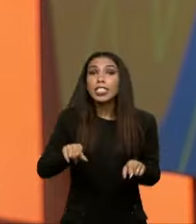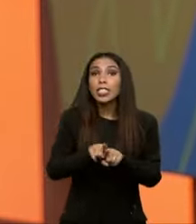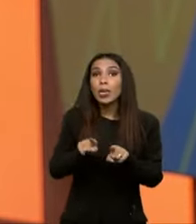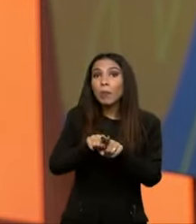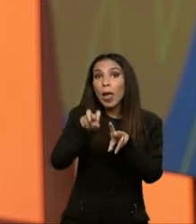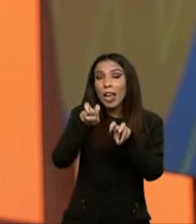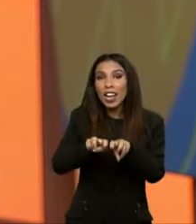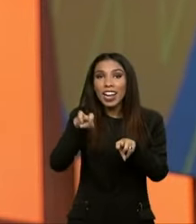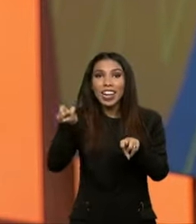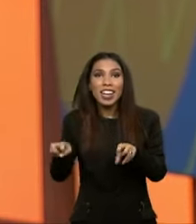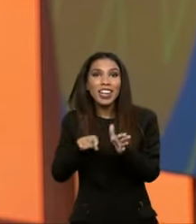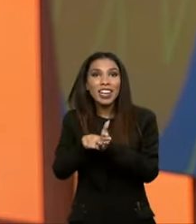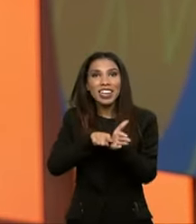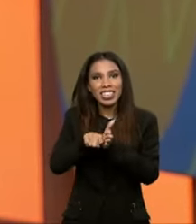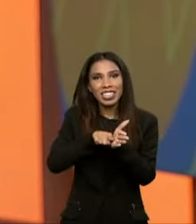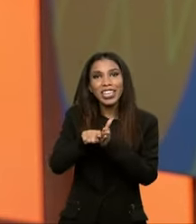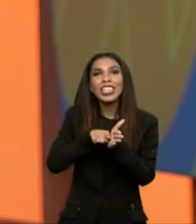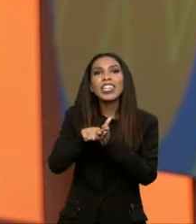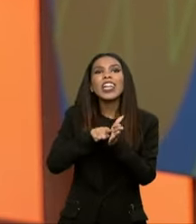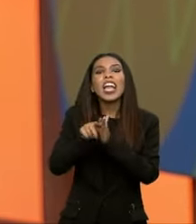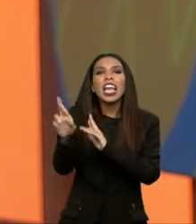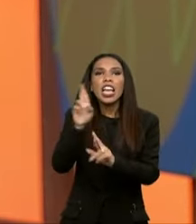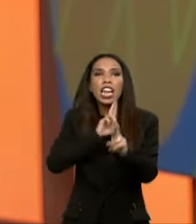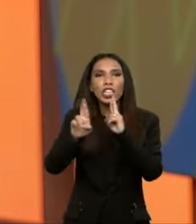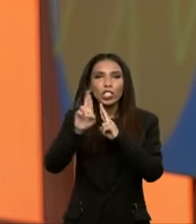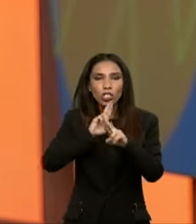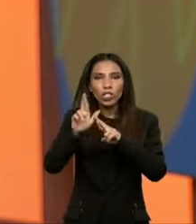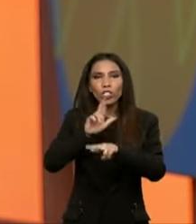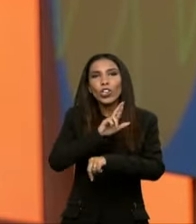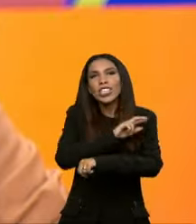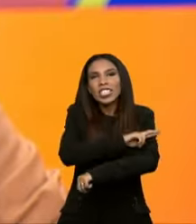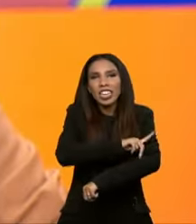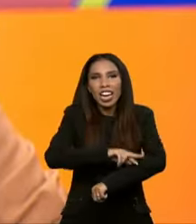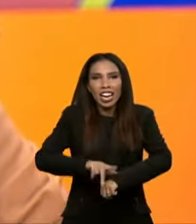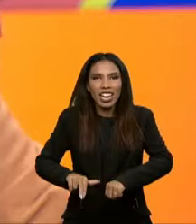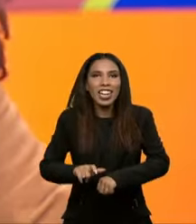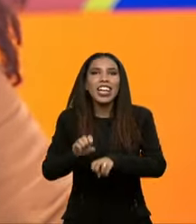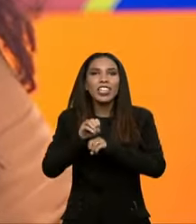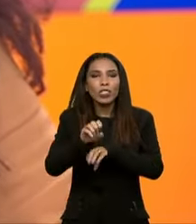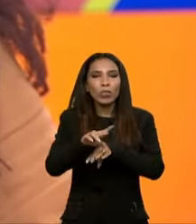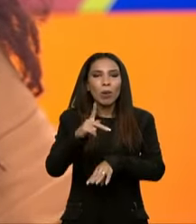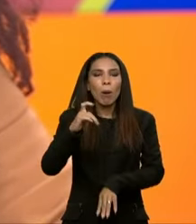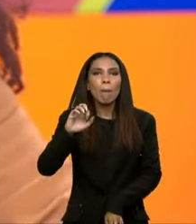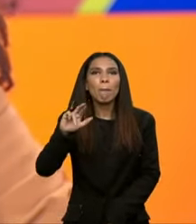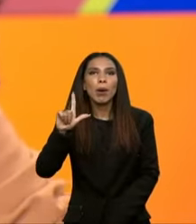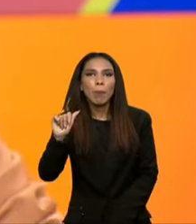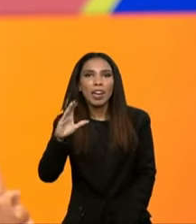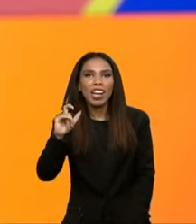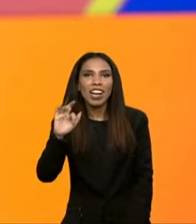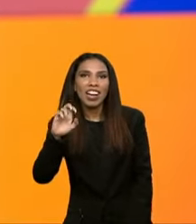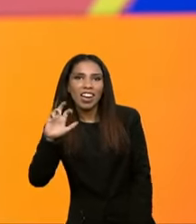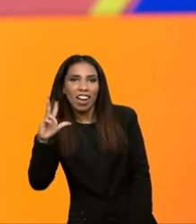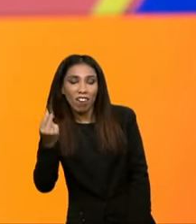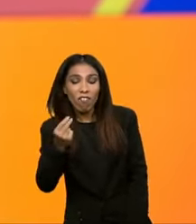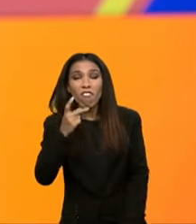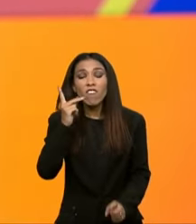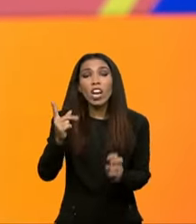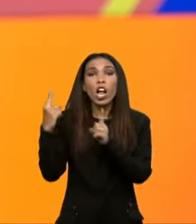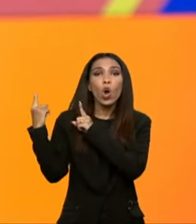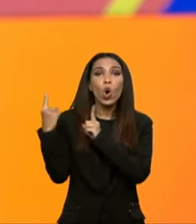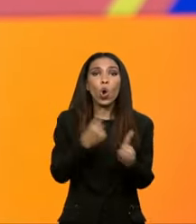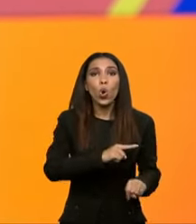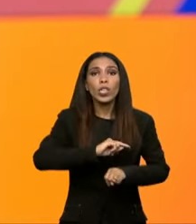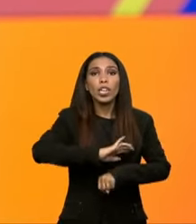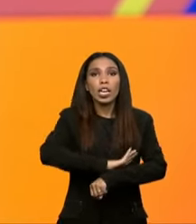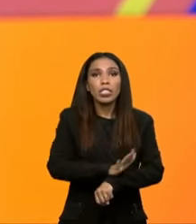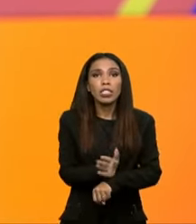maravilhosa, temos a pesquisadora de relações raciais e educadora, Pâmela Carvalho, que vai falar sobre um projeto de antirracismo nas